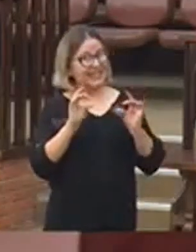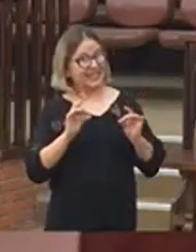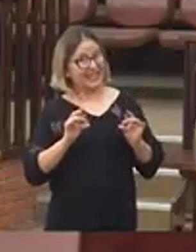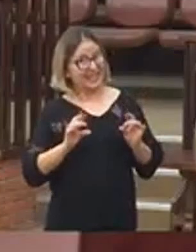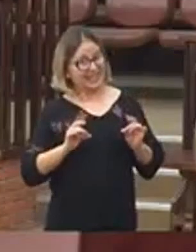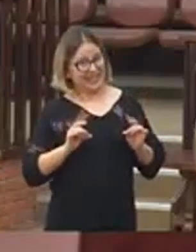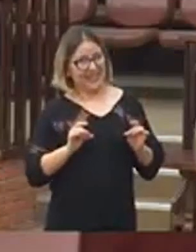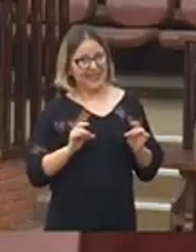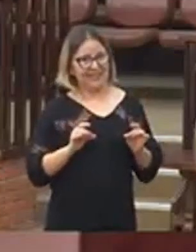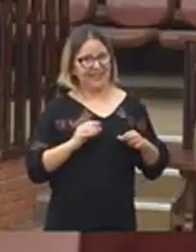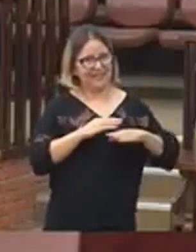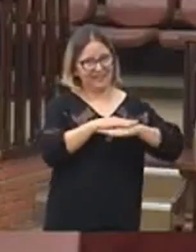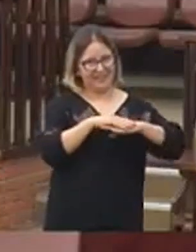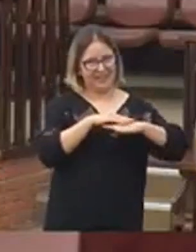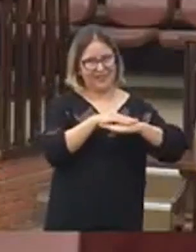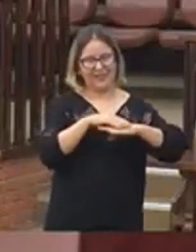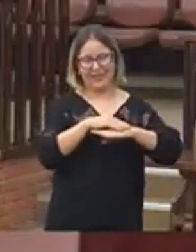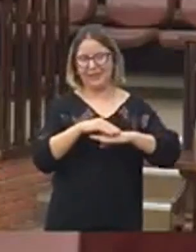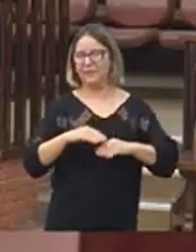entrelinhas.